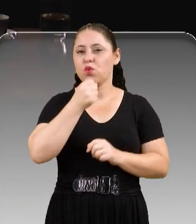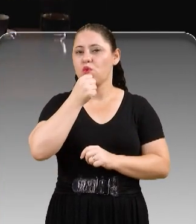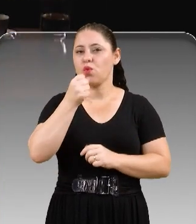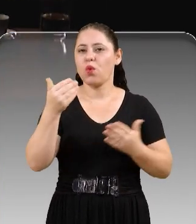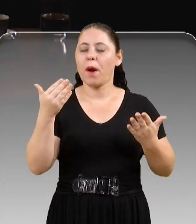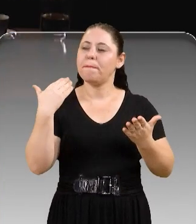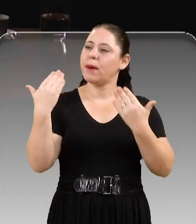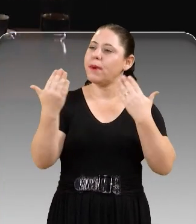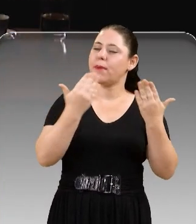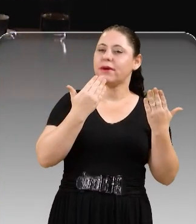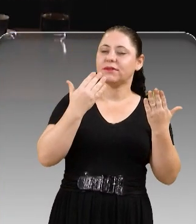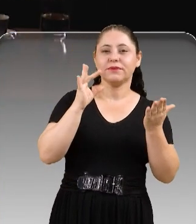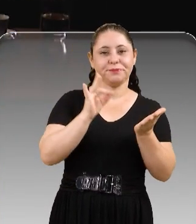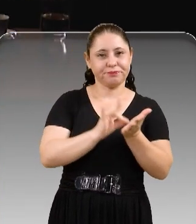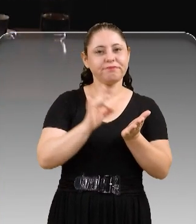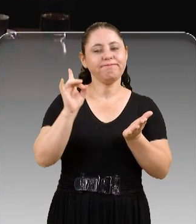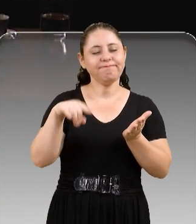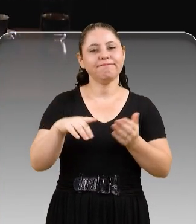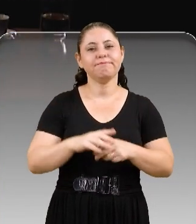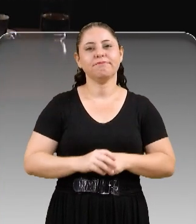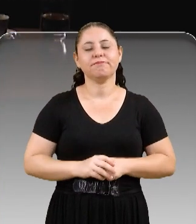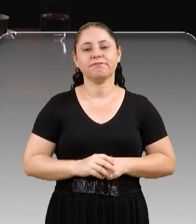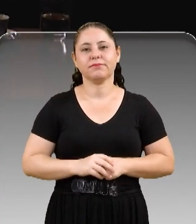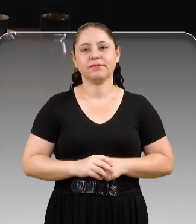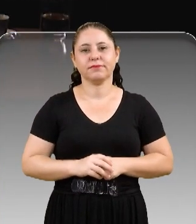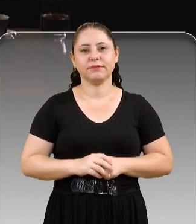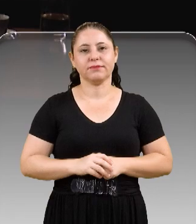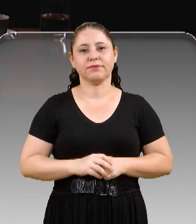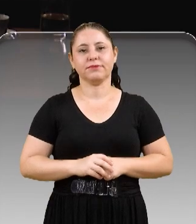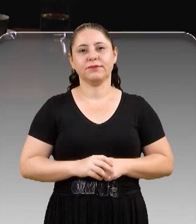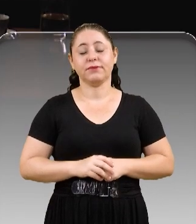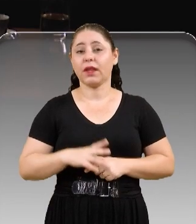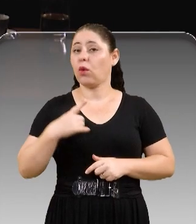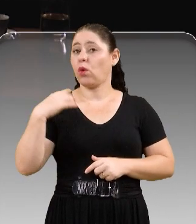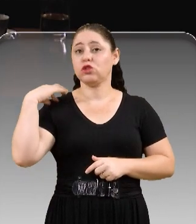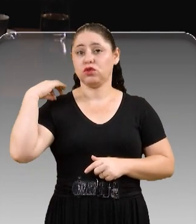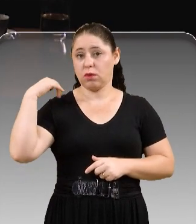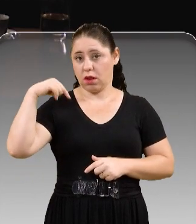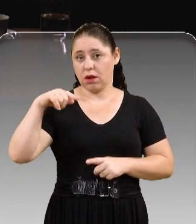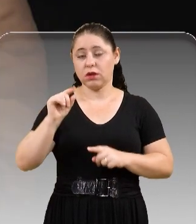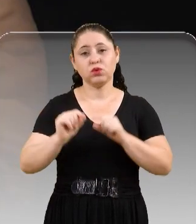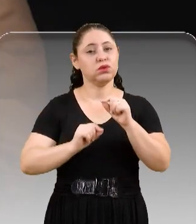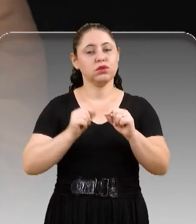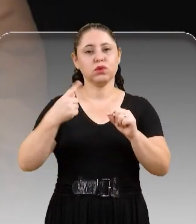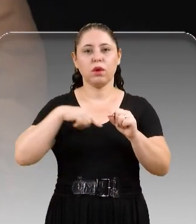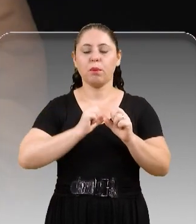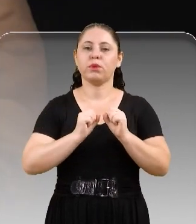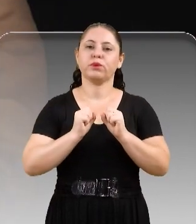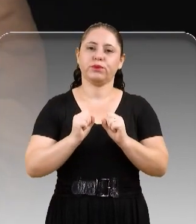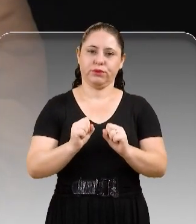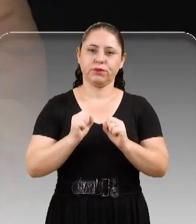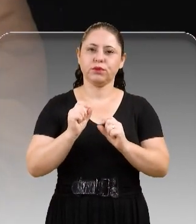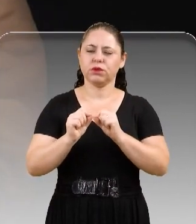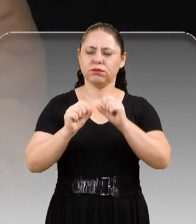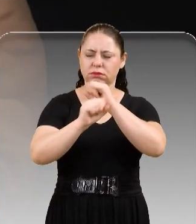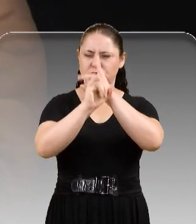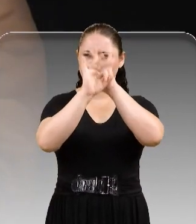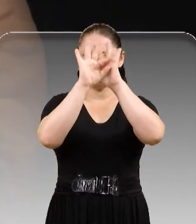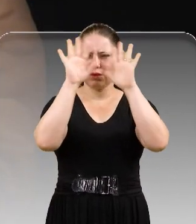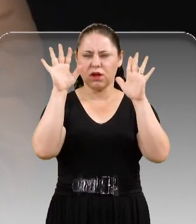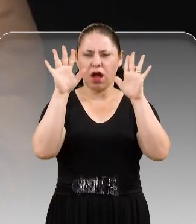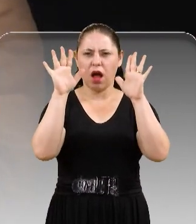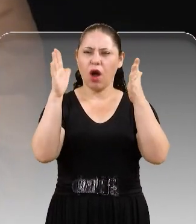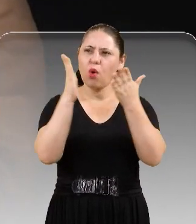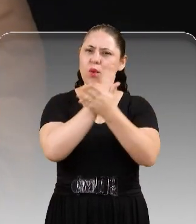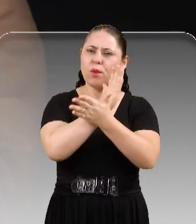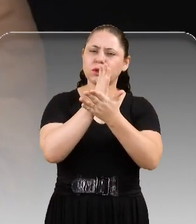na realidade, né? E me colocar à disposição aqui para que a gente possa esclarecer pontos e